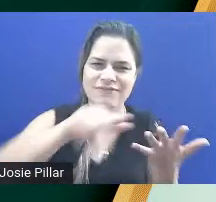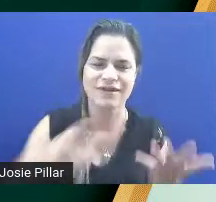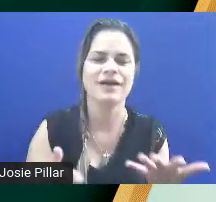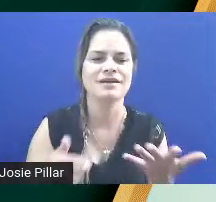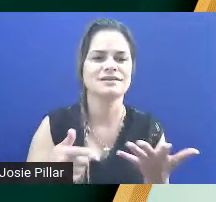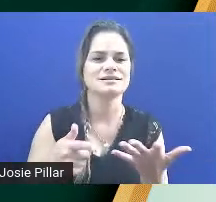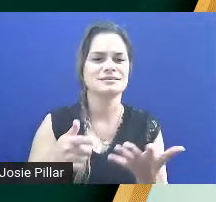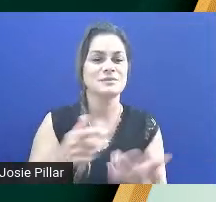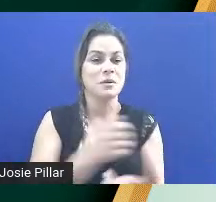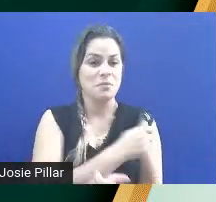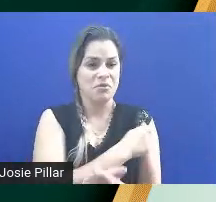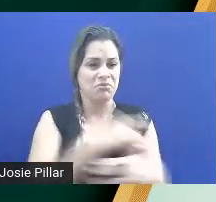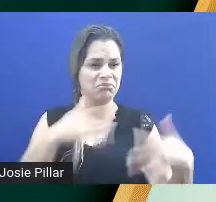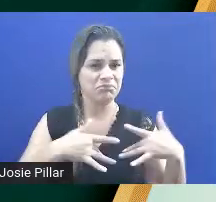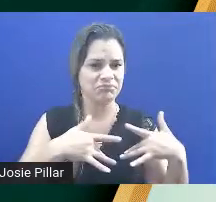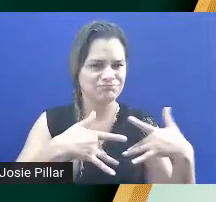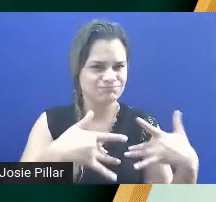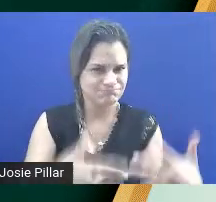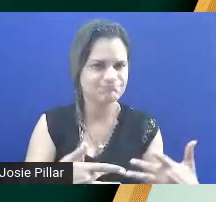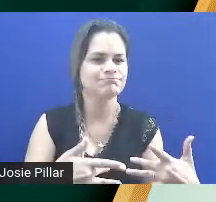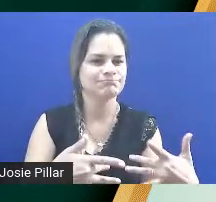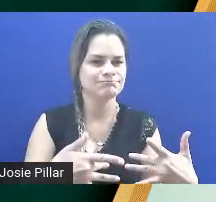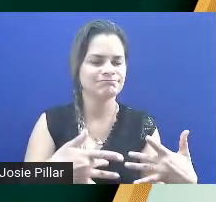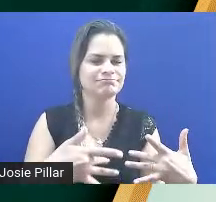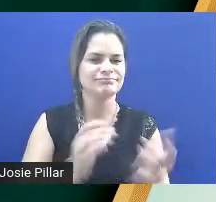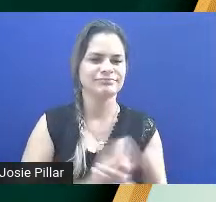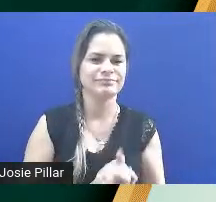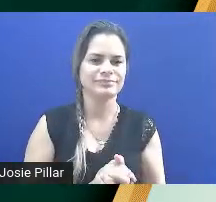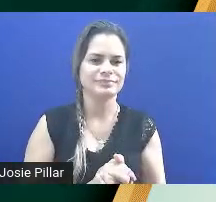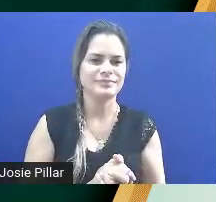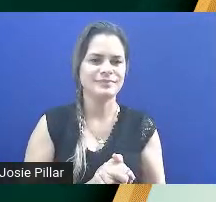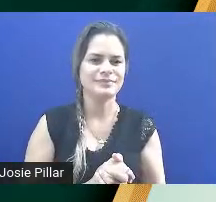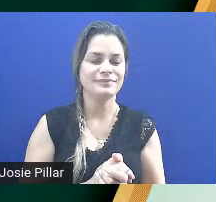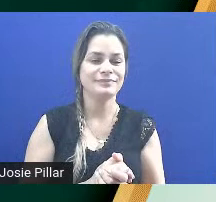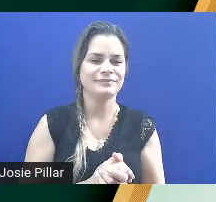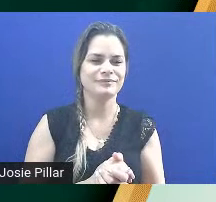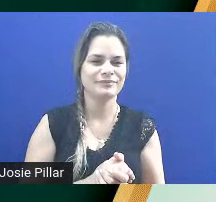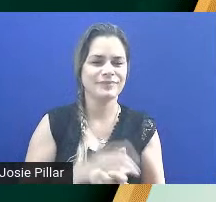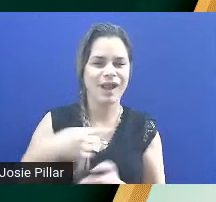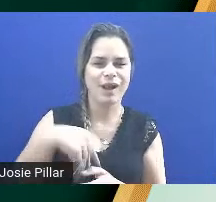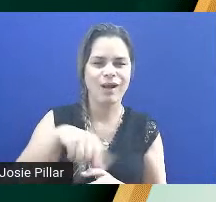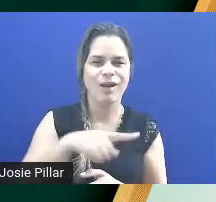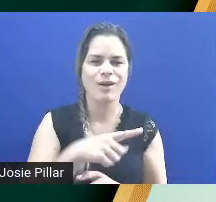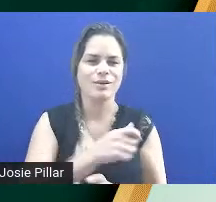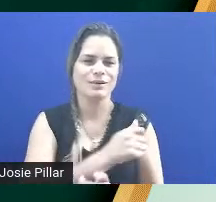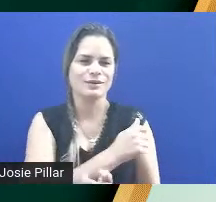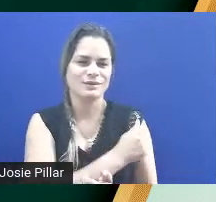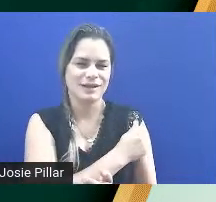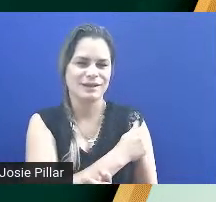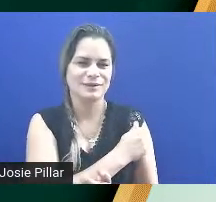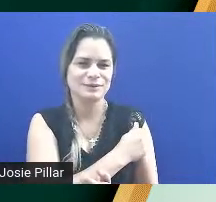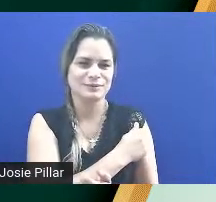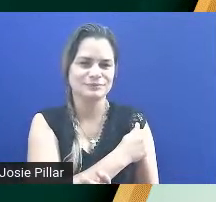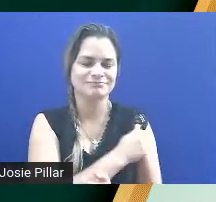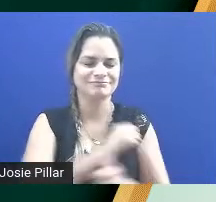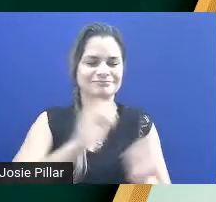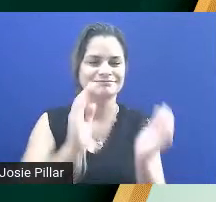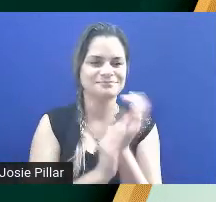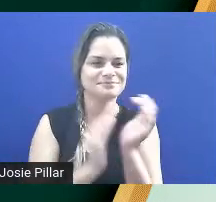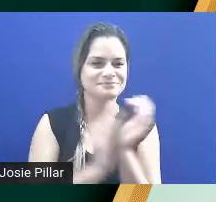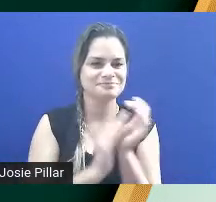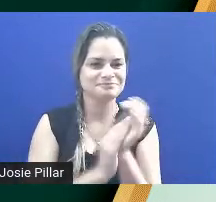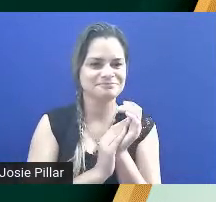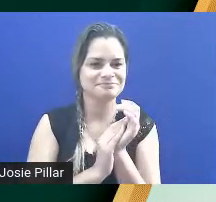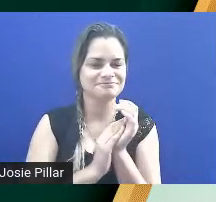acadêmica, se dedicaram com esmero. Aos nossos graduandos e graduandas, os devidos aplausos e